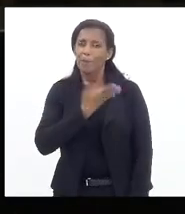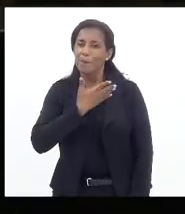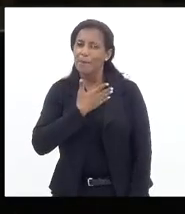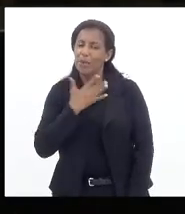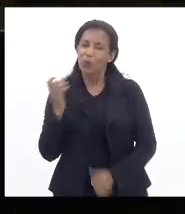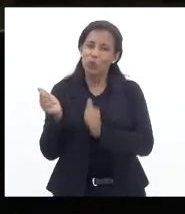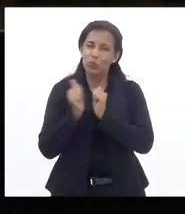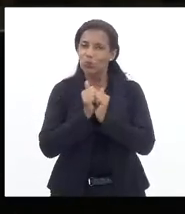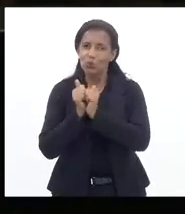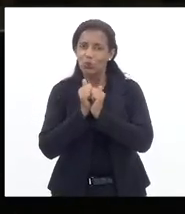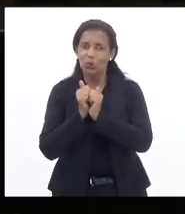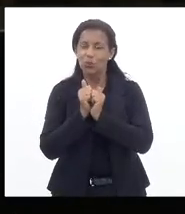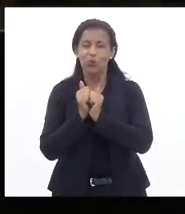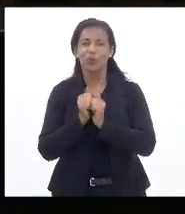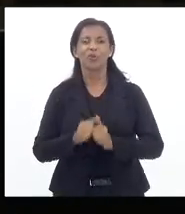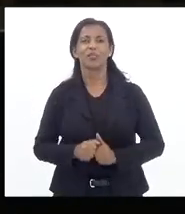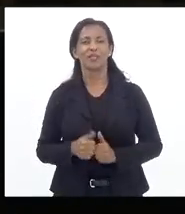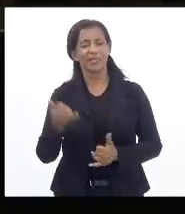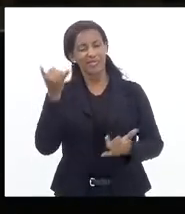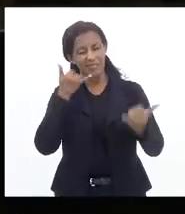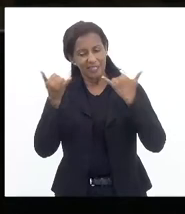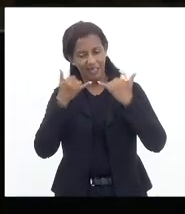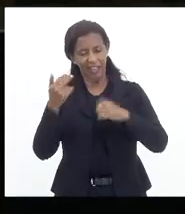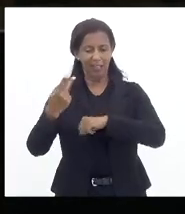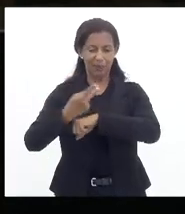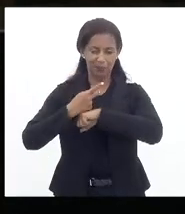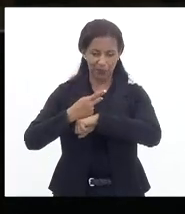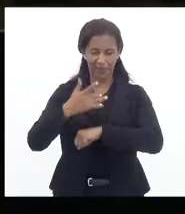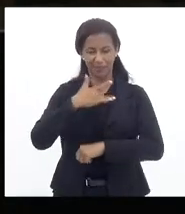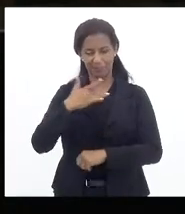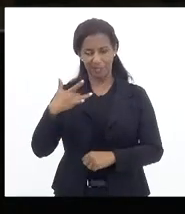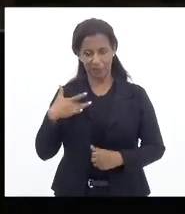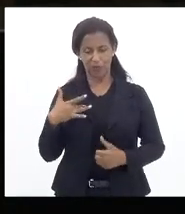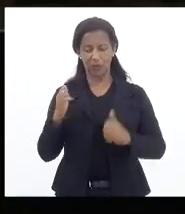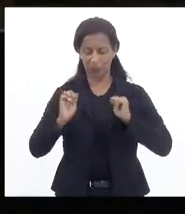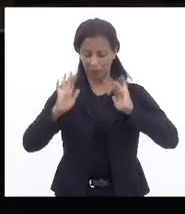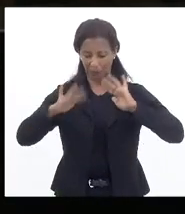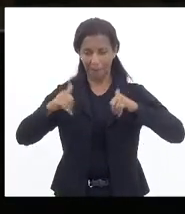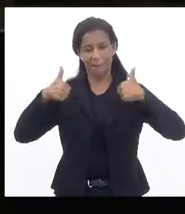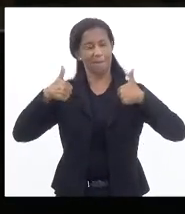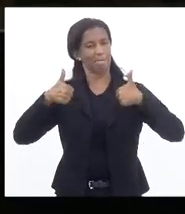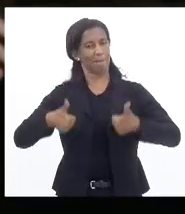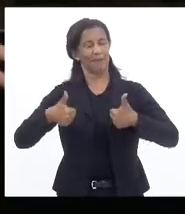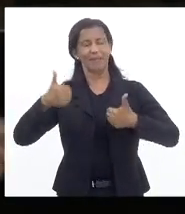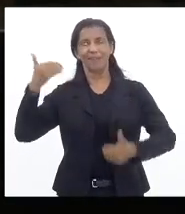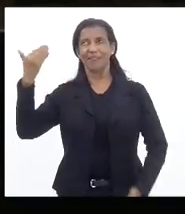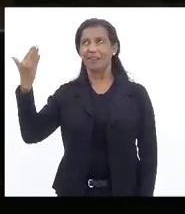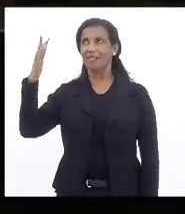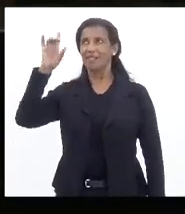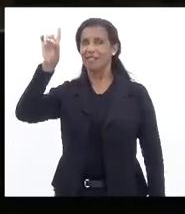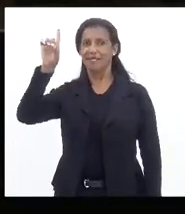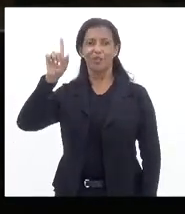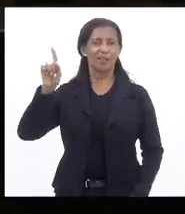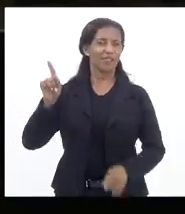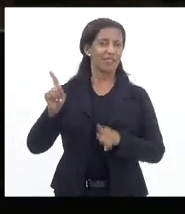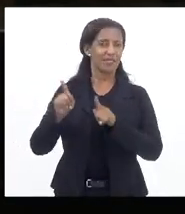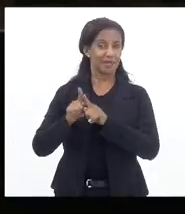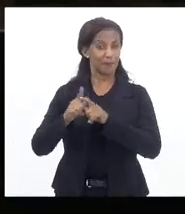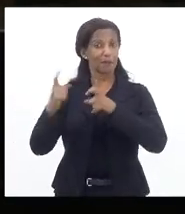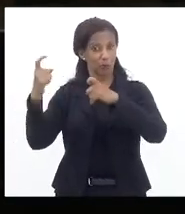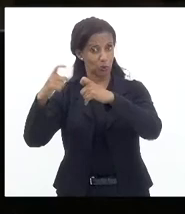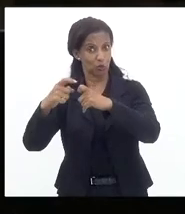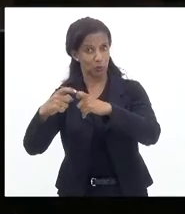companheiros e colegas que ligaram que procurar a saída da minha saúde Tô bem graças a Deus graças também a